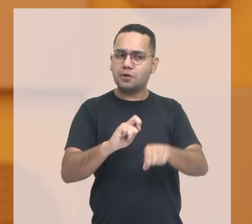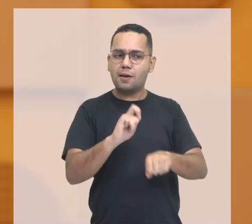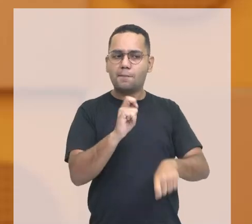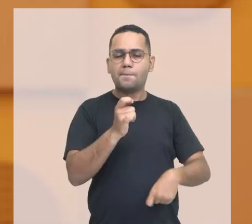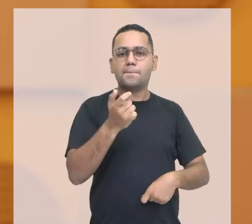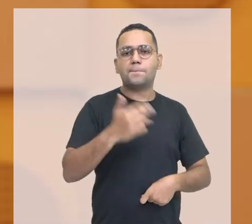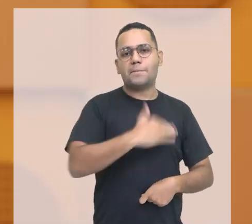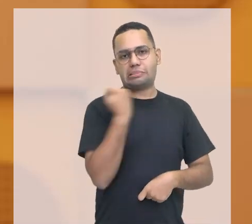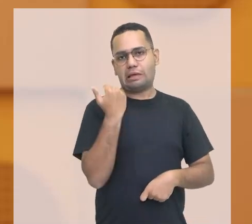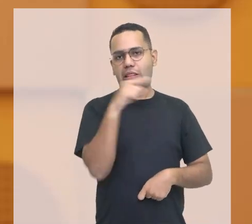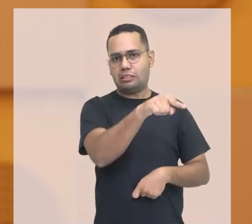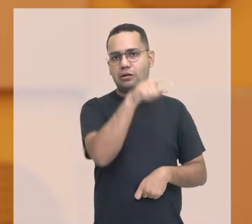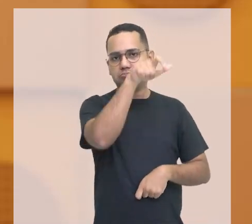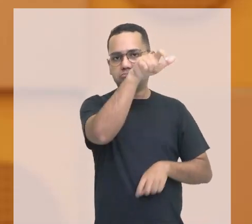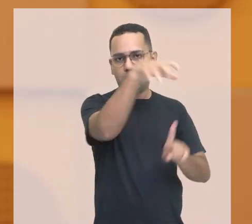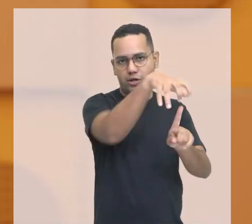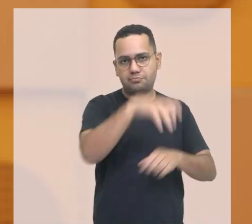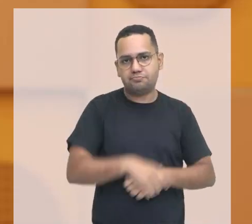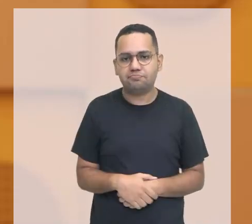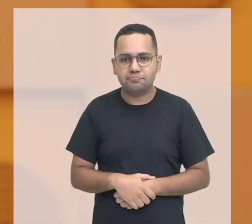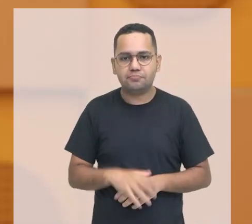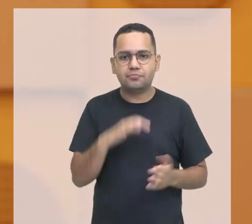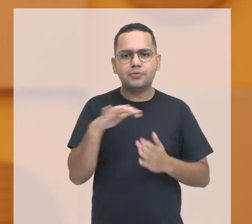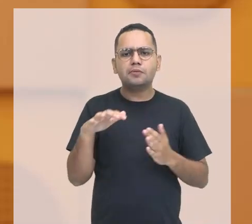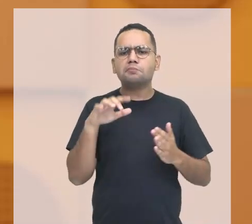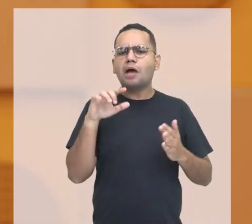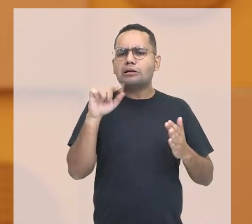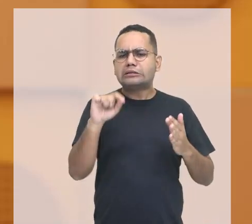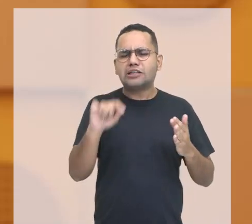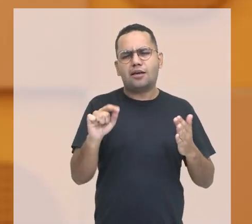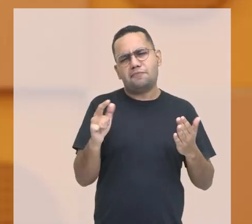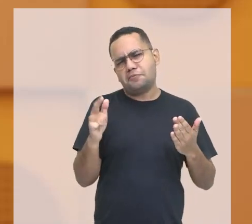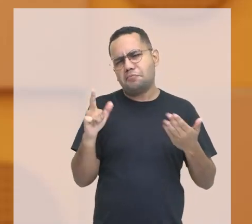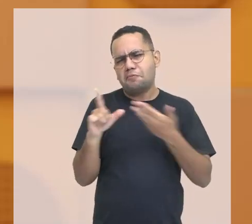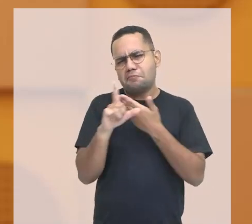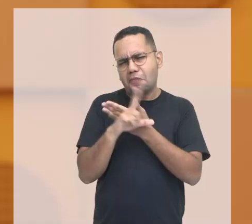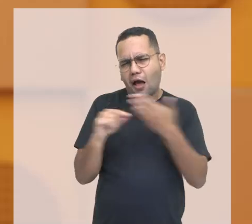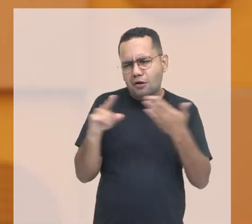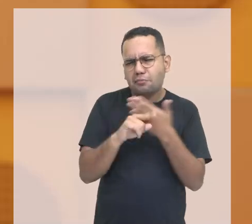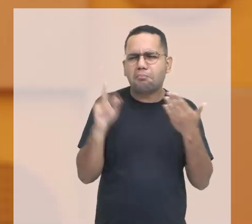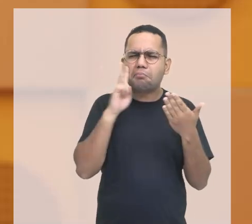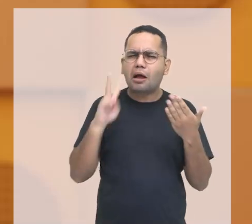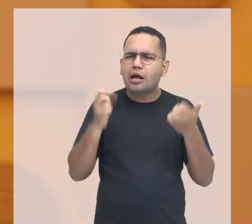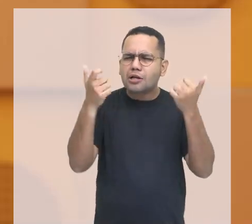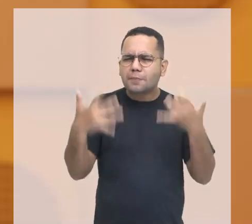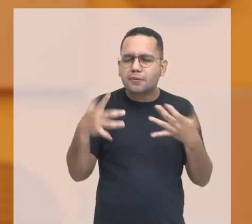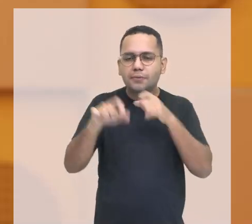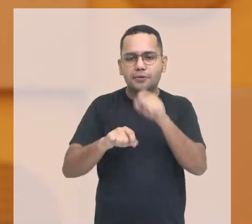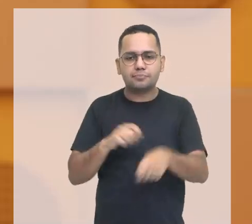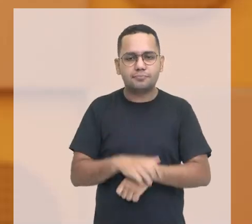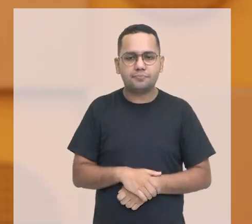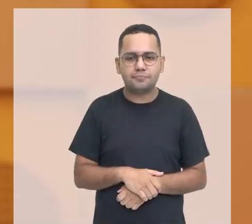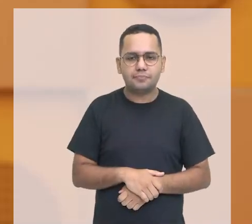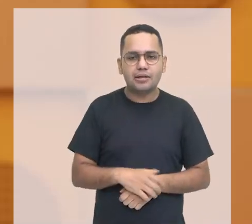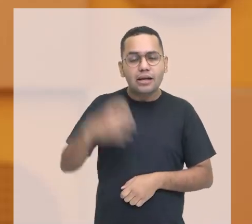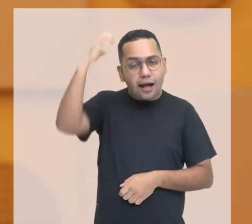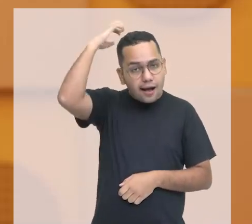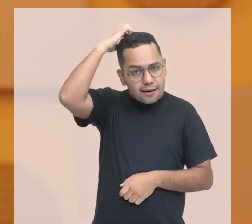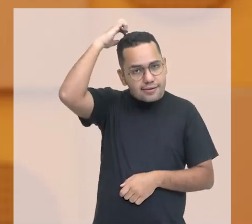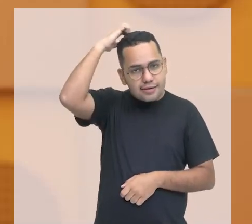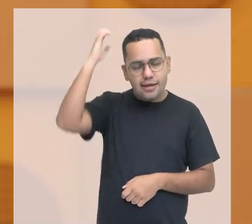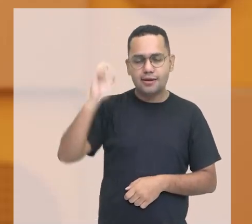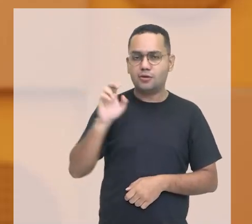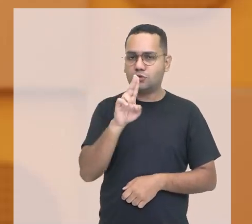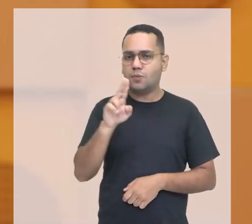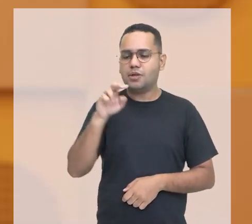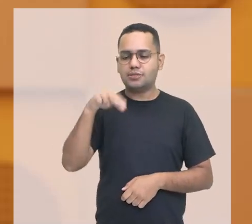foi prontamente refutada por historiadores, mas existe uma lenda urbana que a princesa Anastácia teria sobrevivido